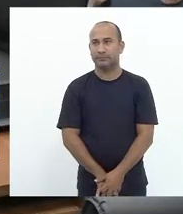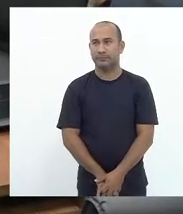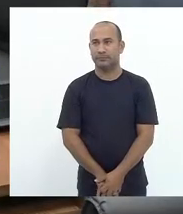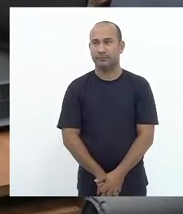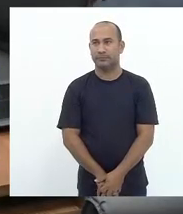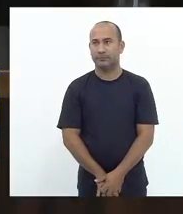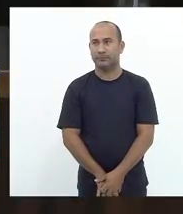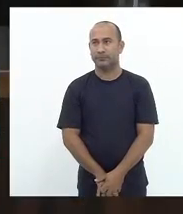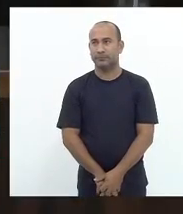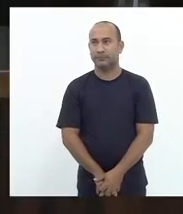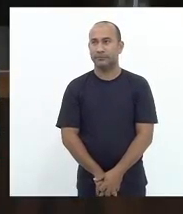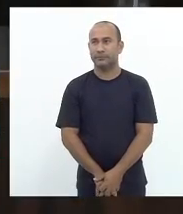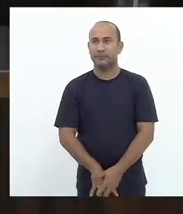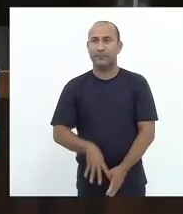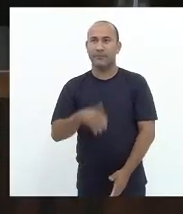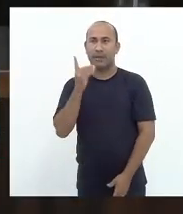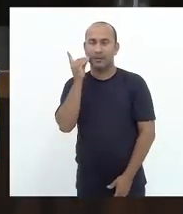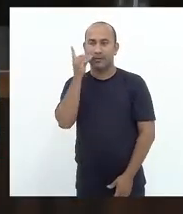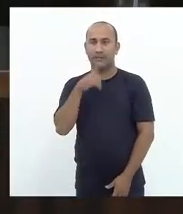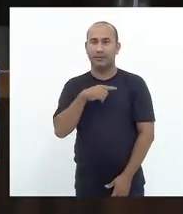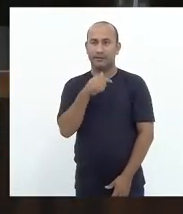Vossa Excelência dispõe de 7 minutos.